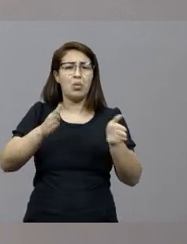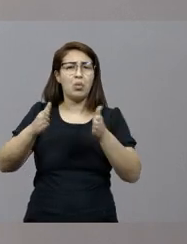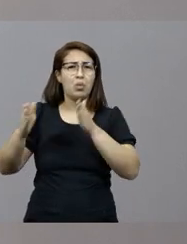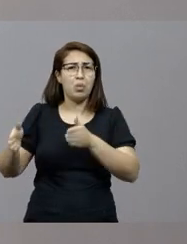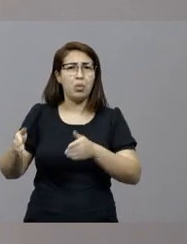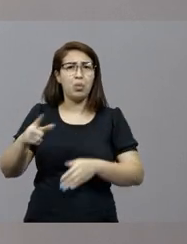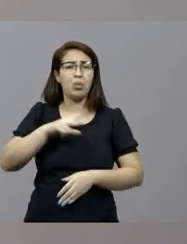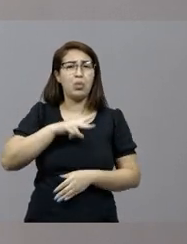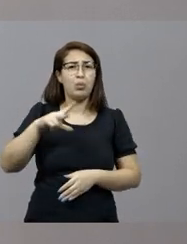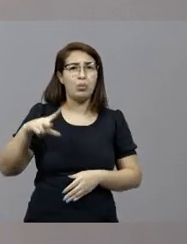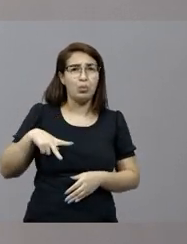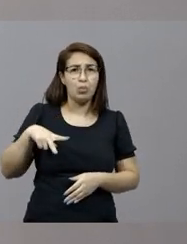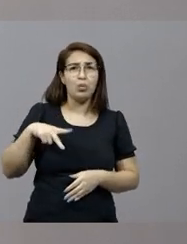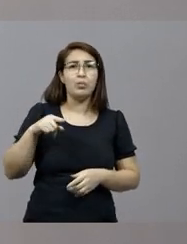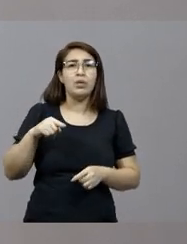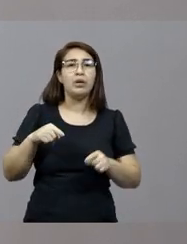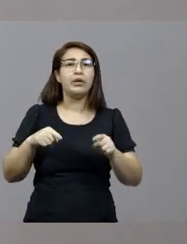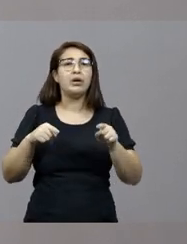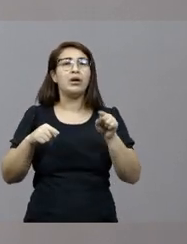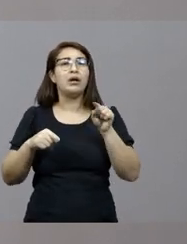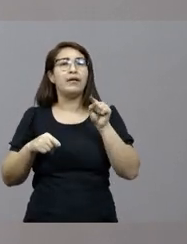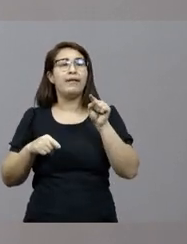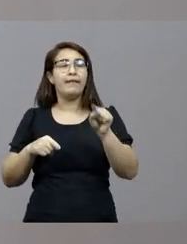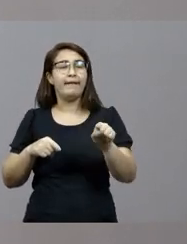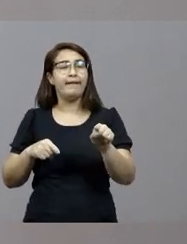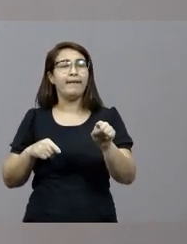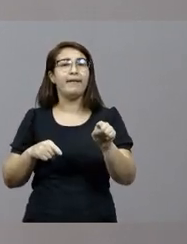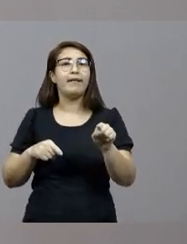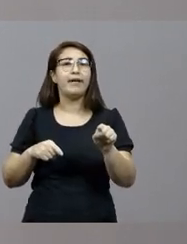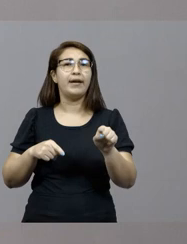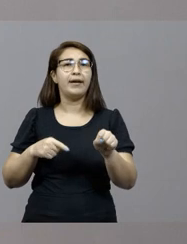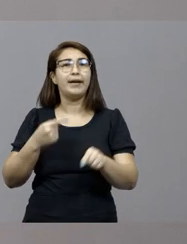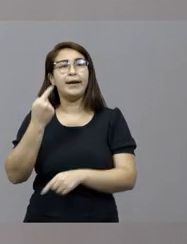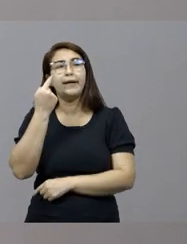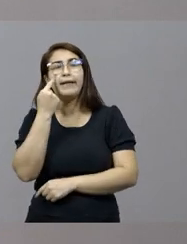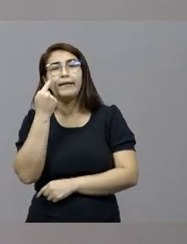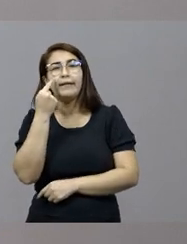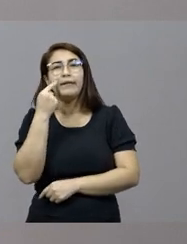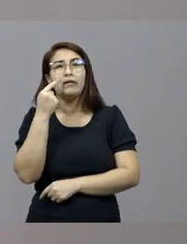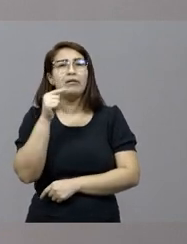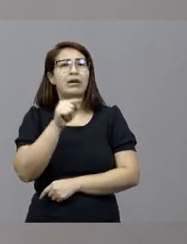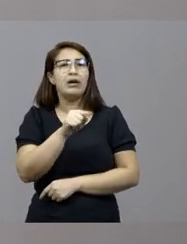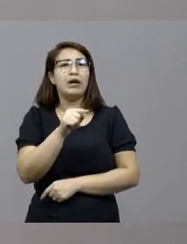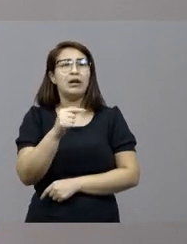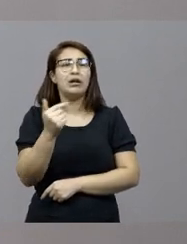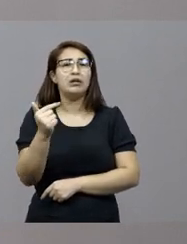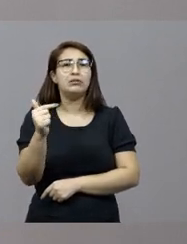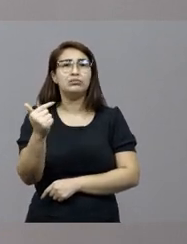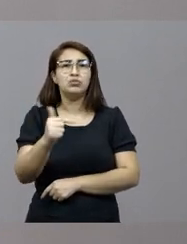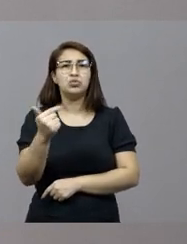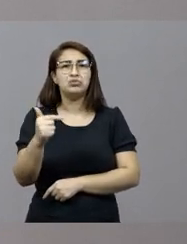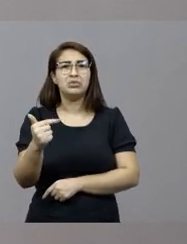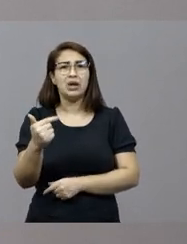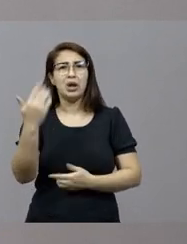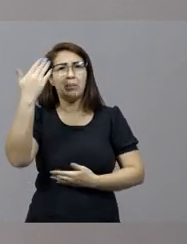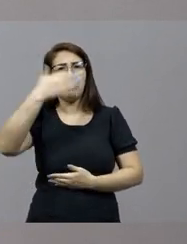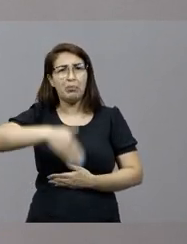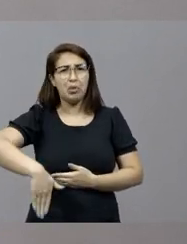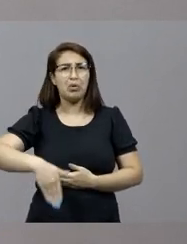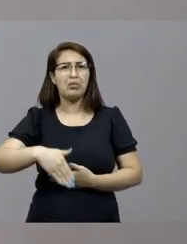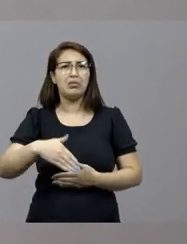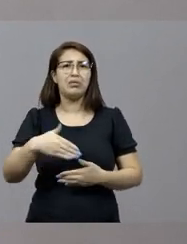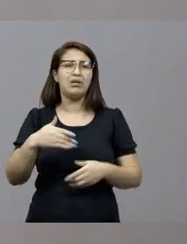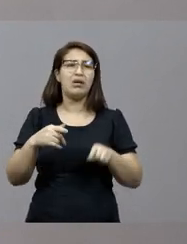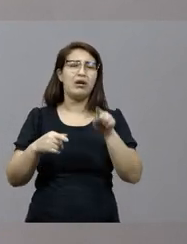requisito apto a sustentar prisão processual, é visível que não existem elementos concretos